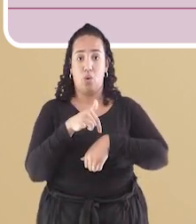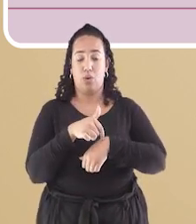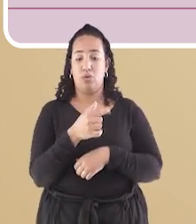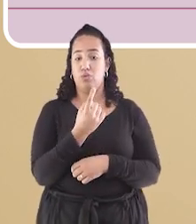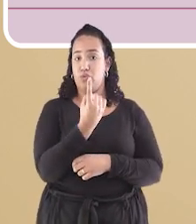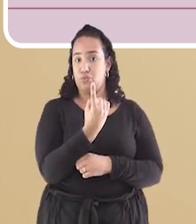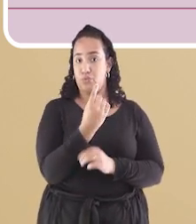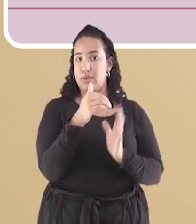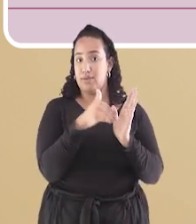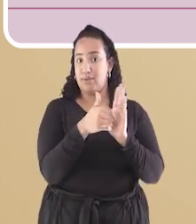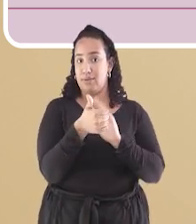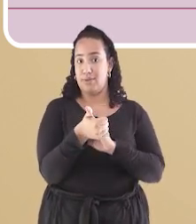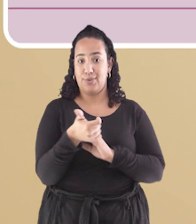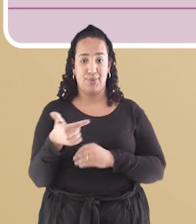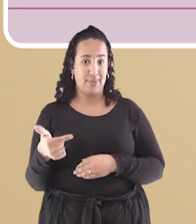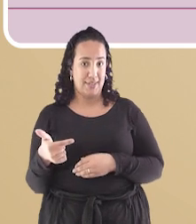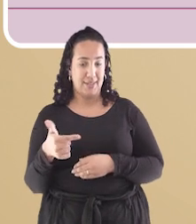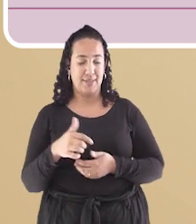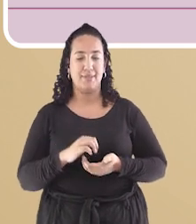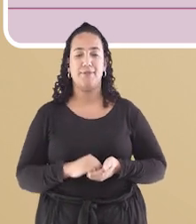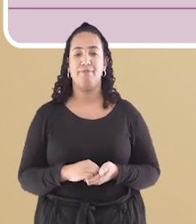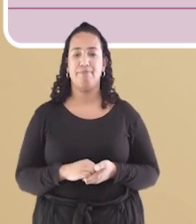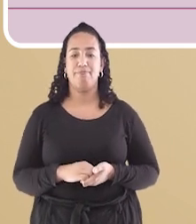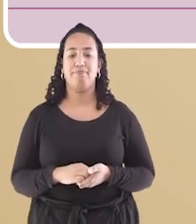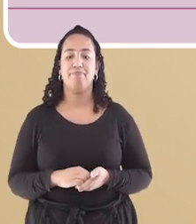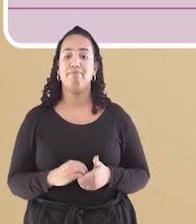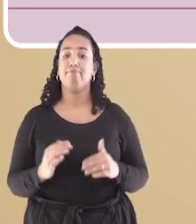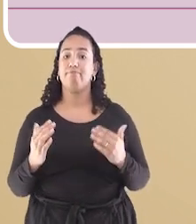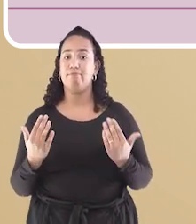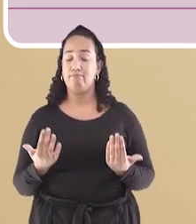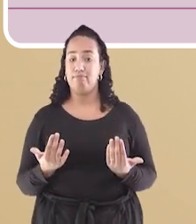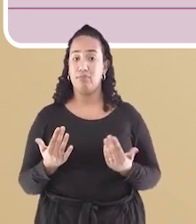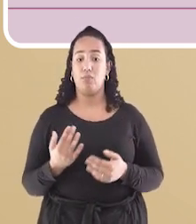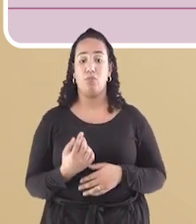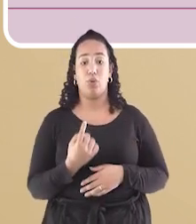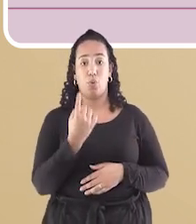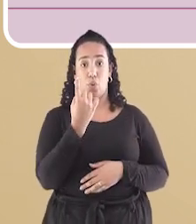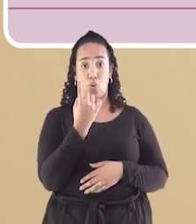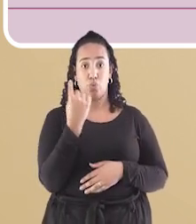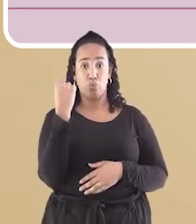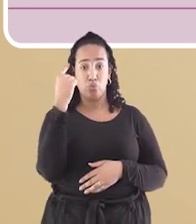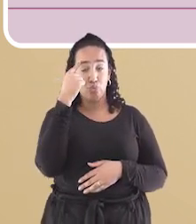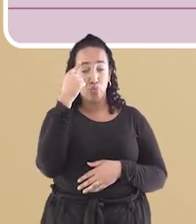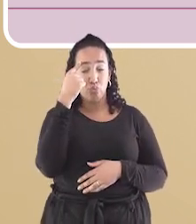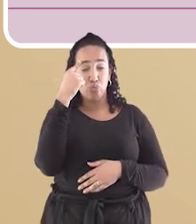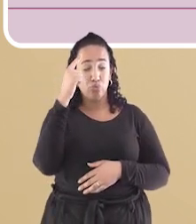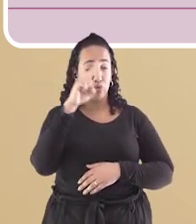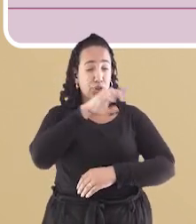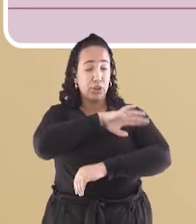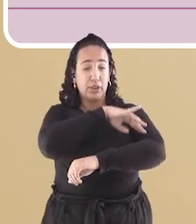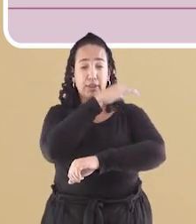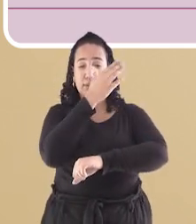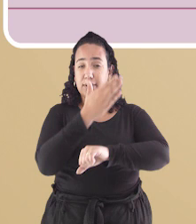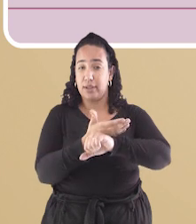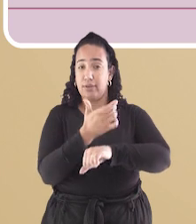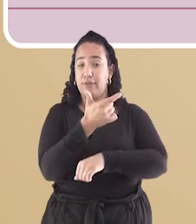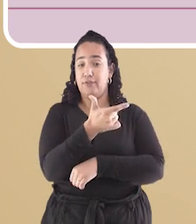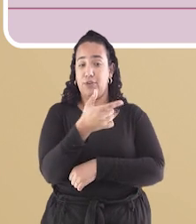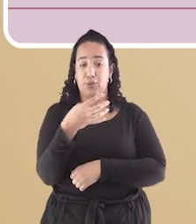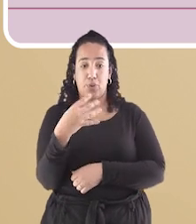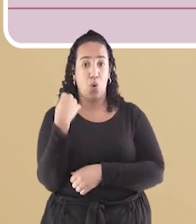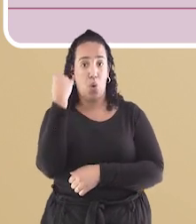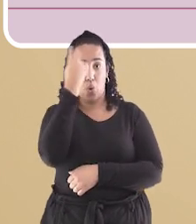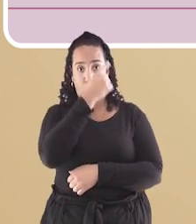do 1 até o 12. Então, para que se passe um dia inteiro, ou seja, 24 horas,